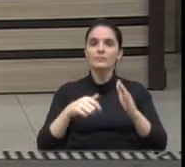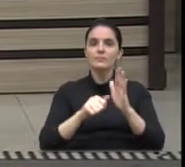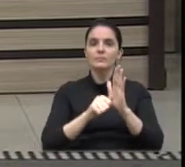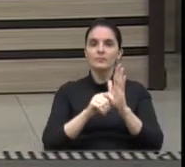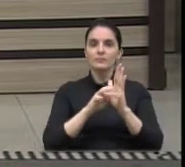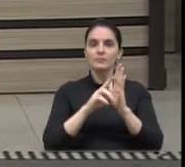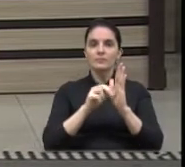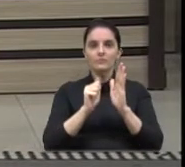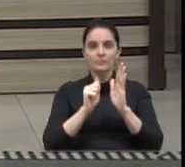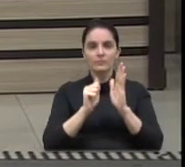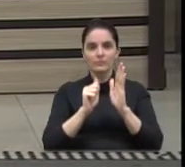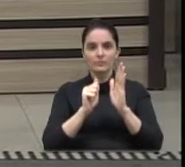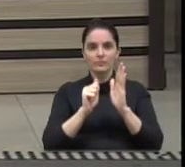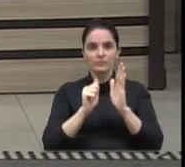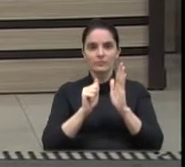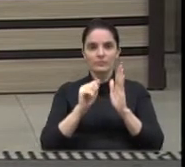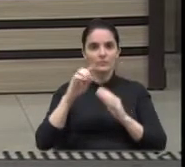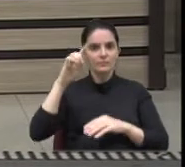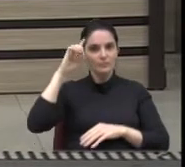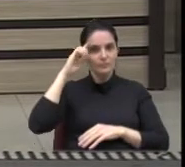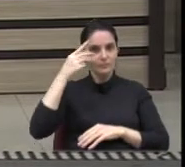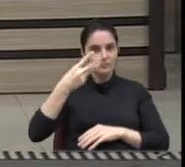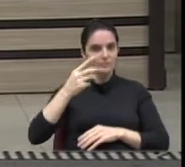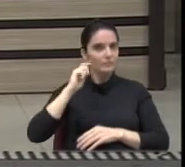dia 3 de abril.